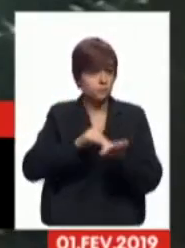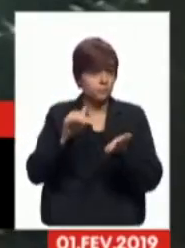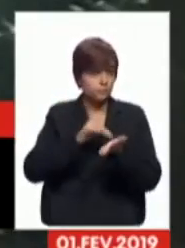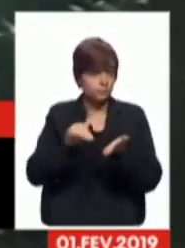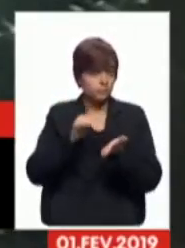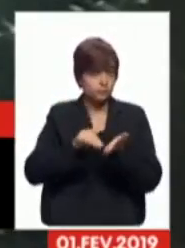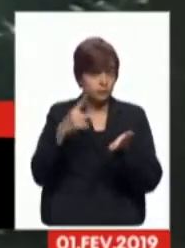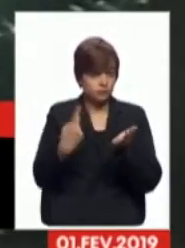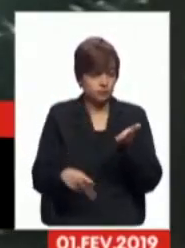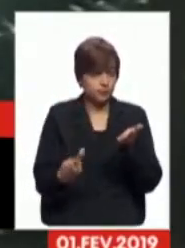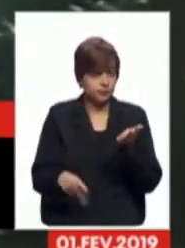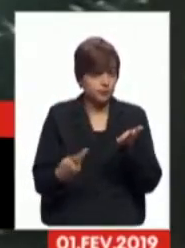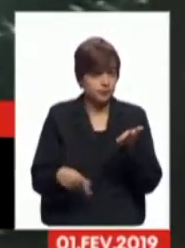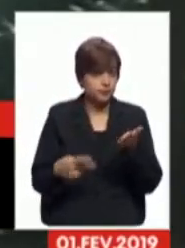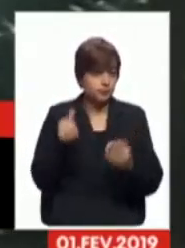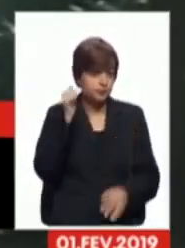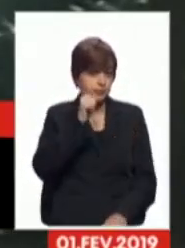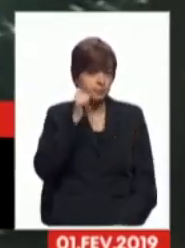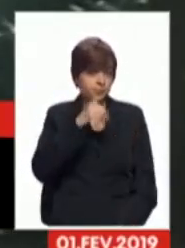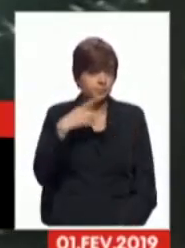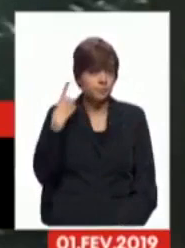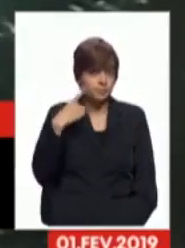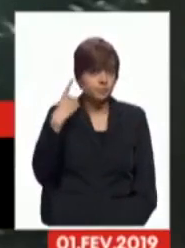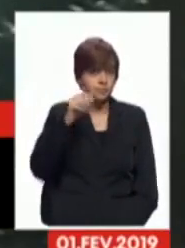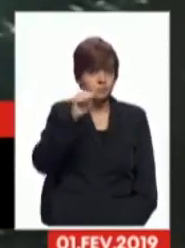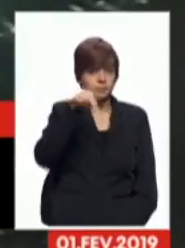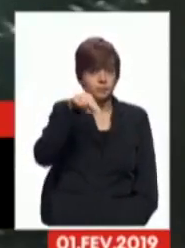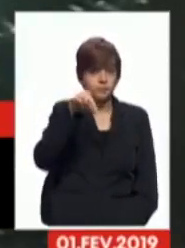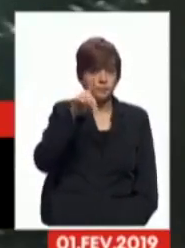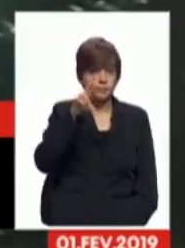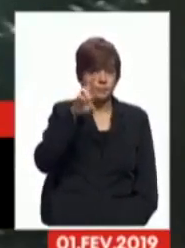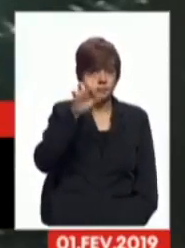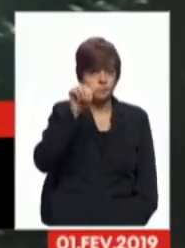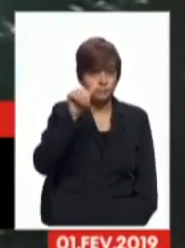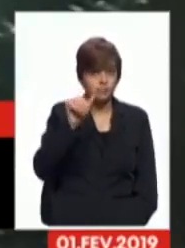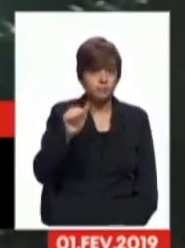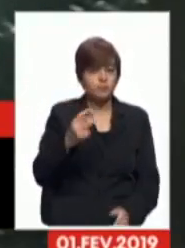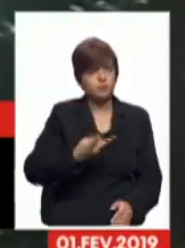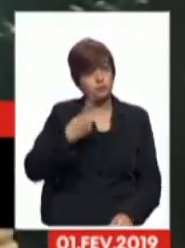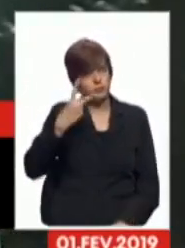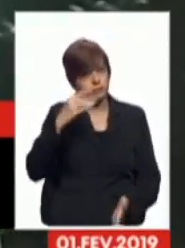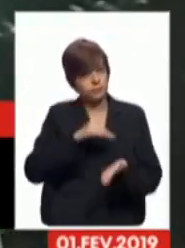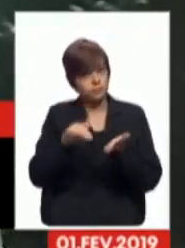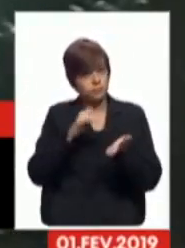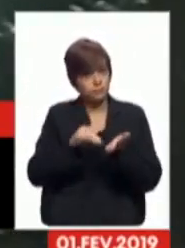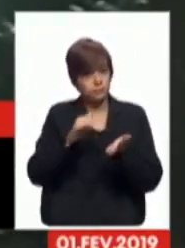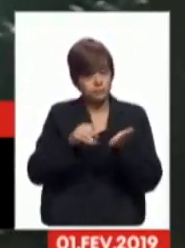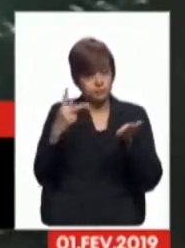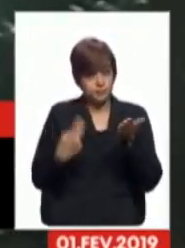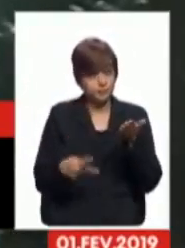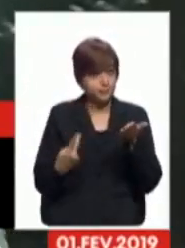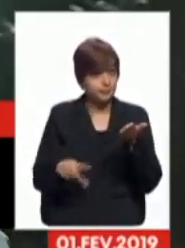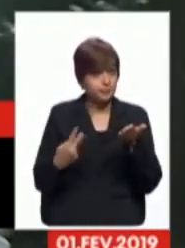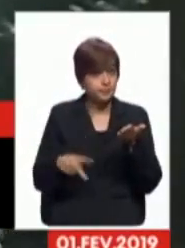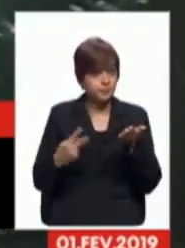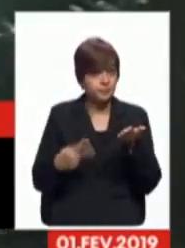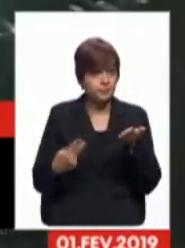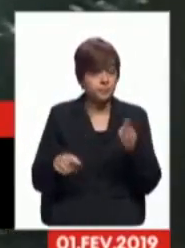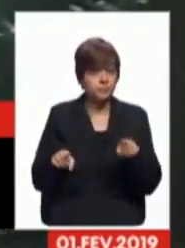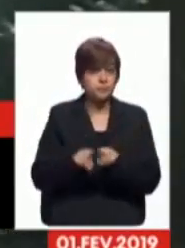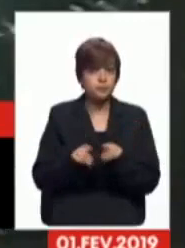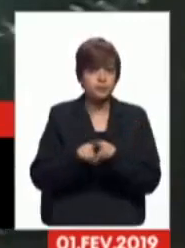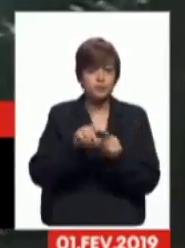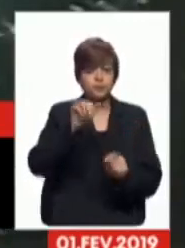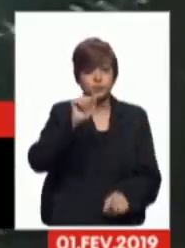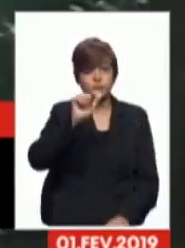Assembleia, a deputada estadual Andréa de Jesus, segunda secretária da Assembleia, Alberto